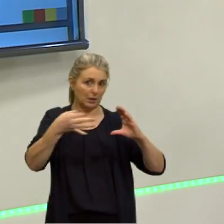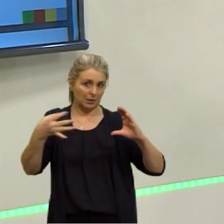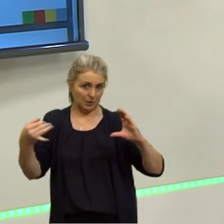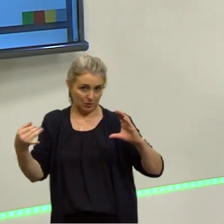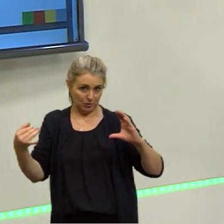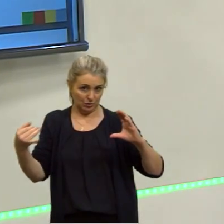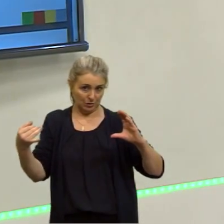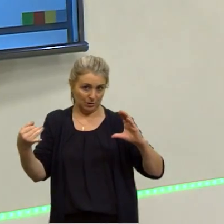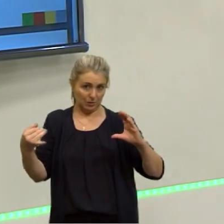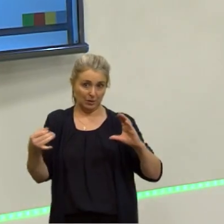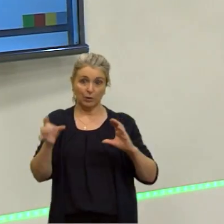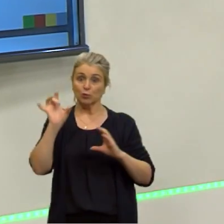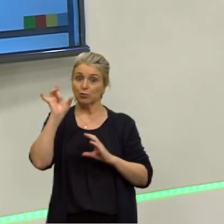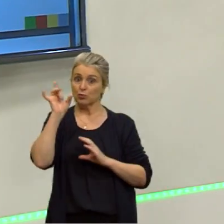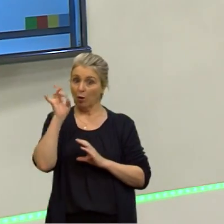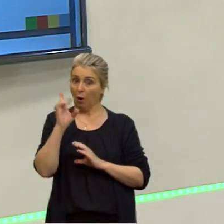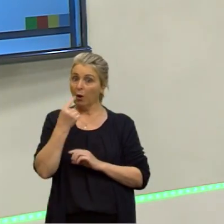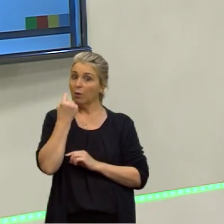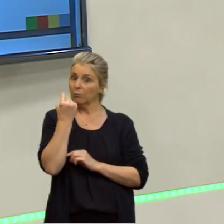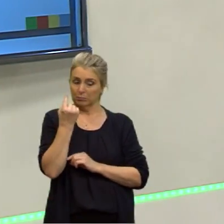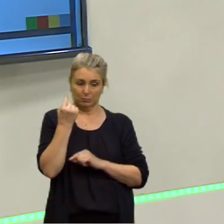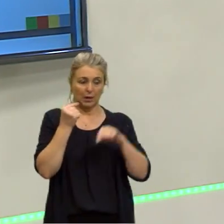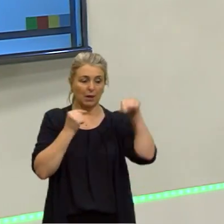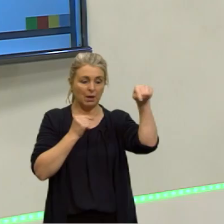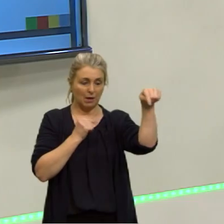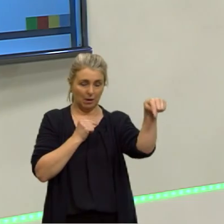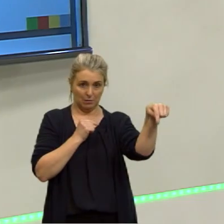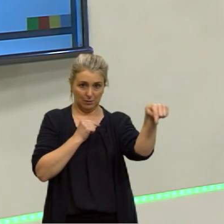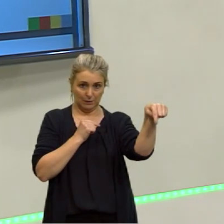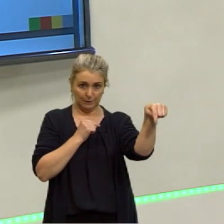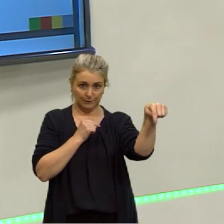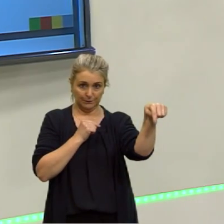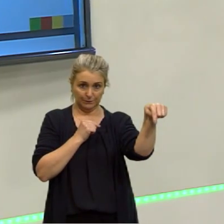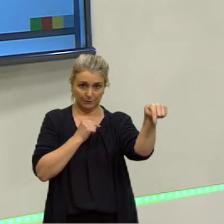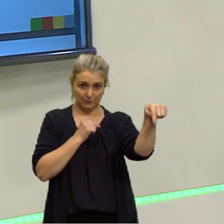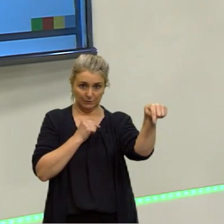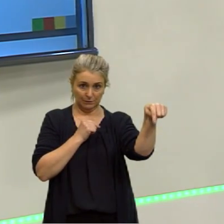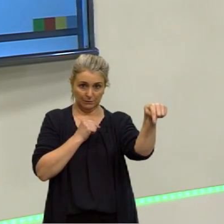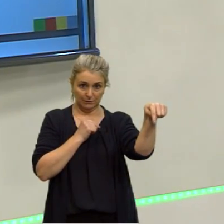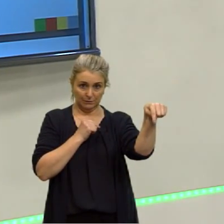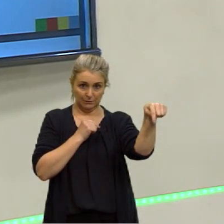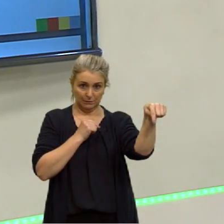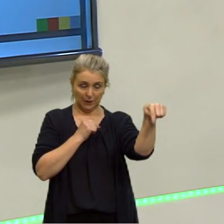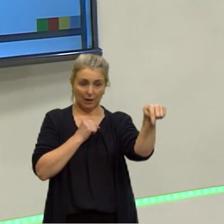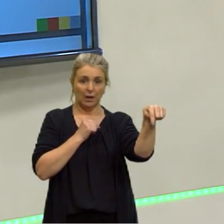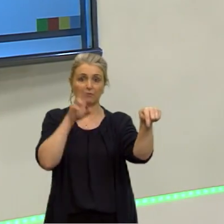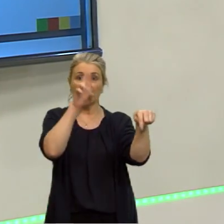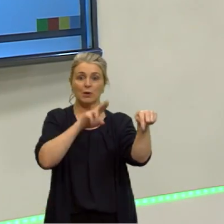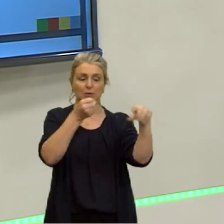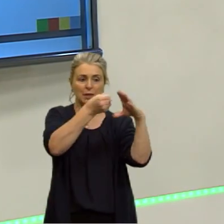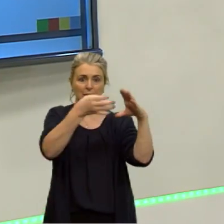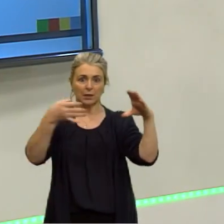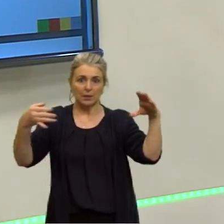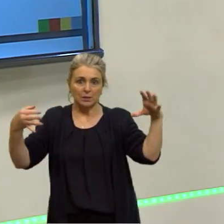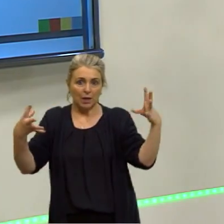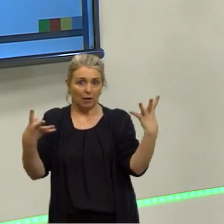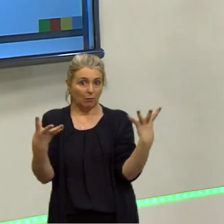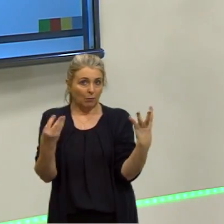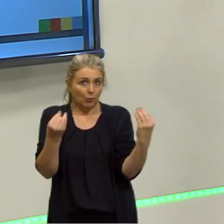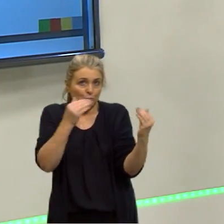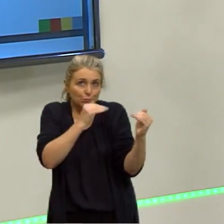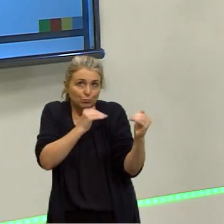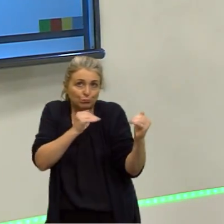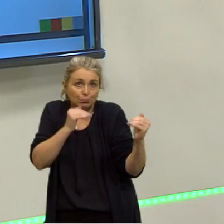vai se referir a só um cê é só ele e eu vou levar essa característica o seu grau máximo